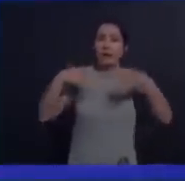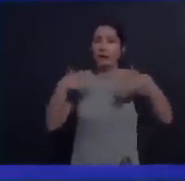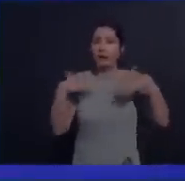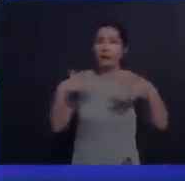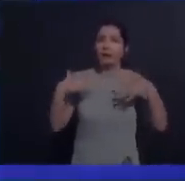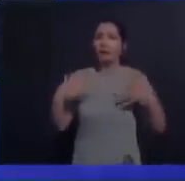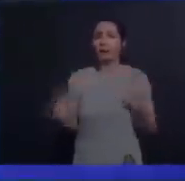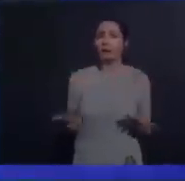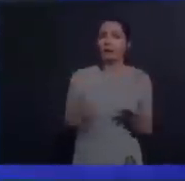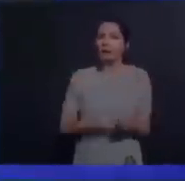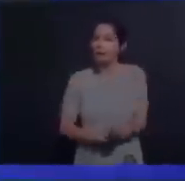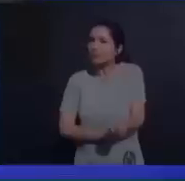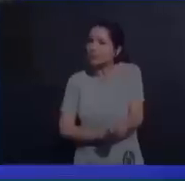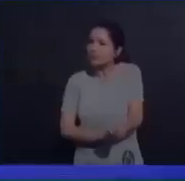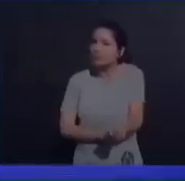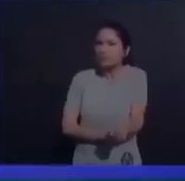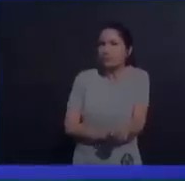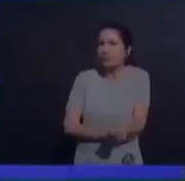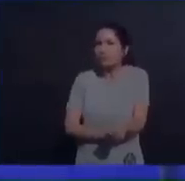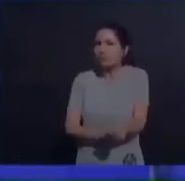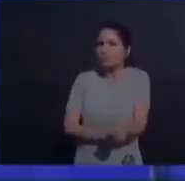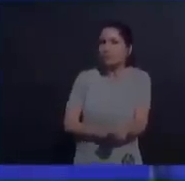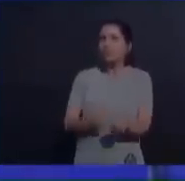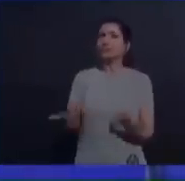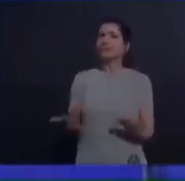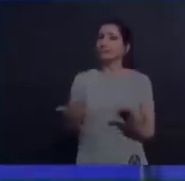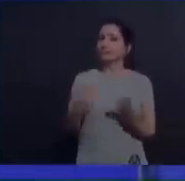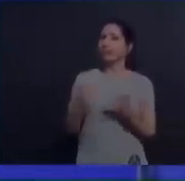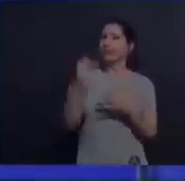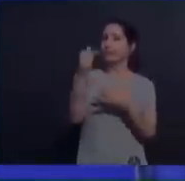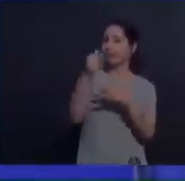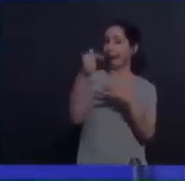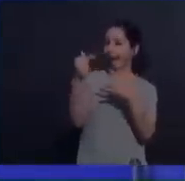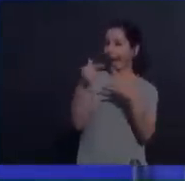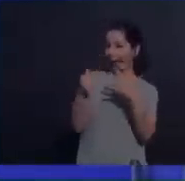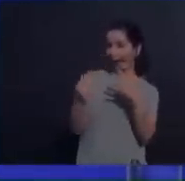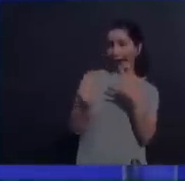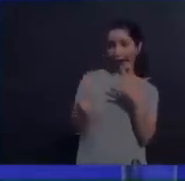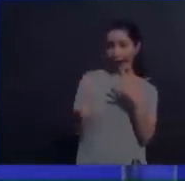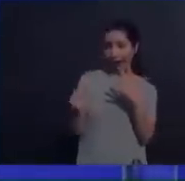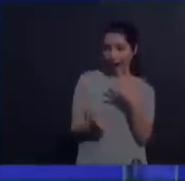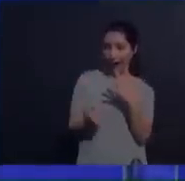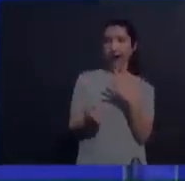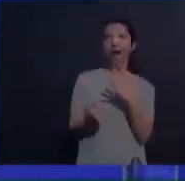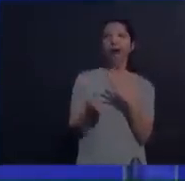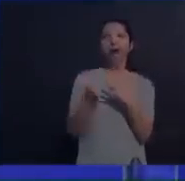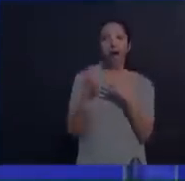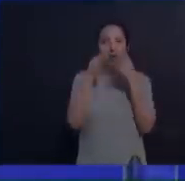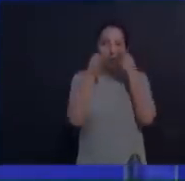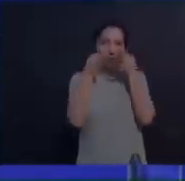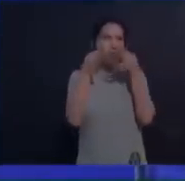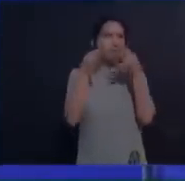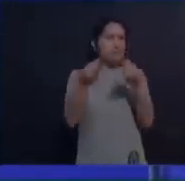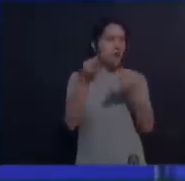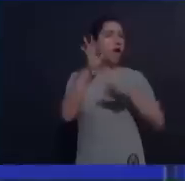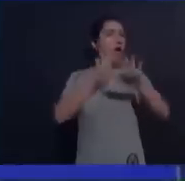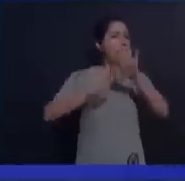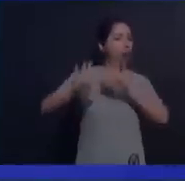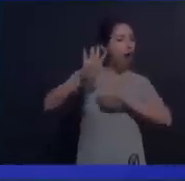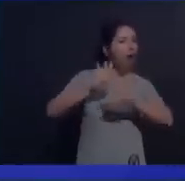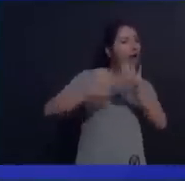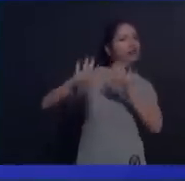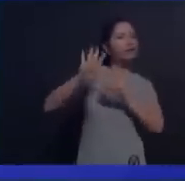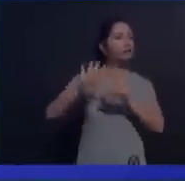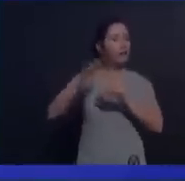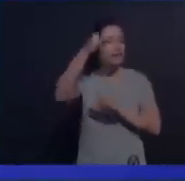tremedeira, nervosismo, esses são os sintomas que nós precisamos ficar atento em relação ao medo